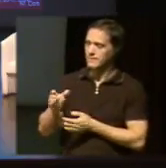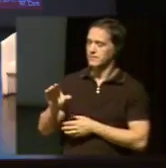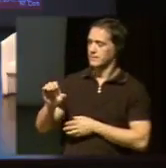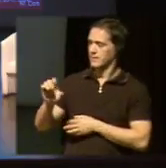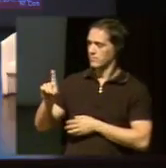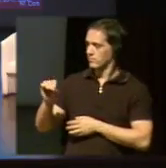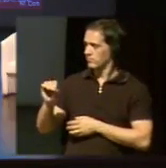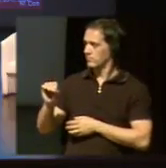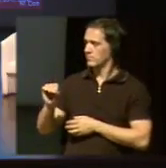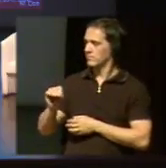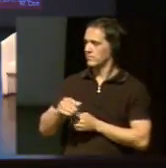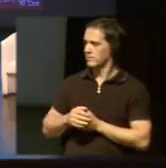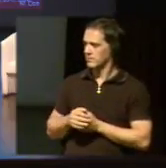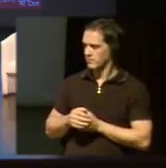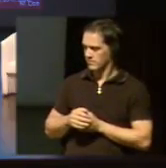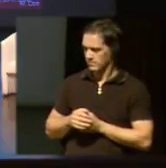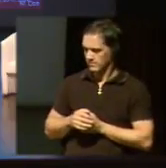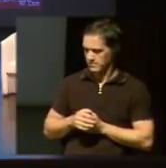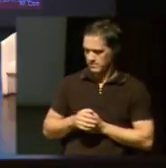Isso aqui, os bradões brancos,